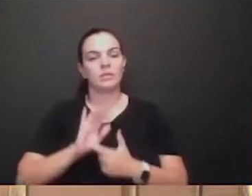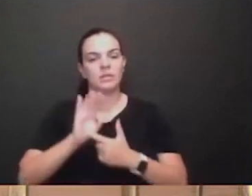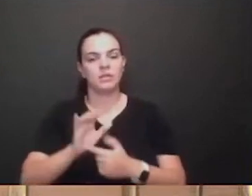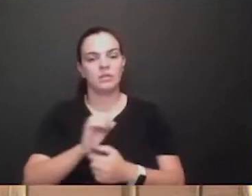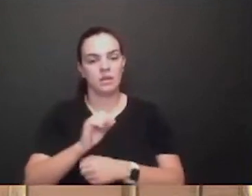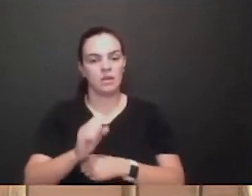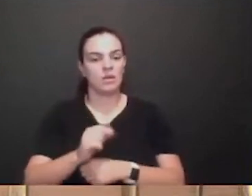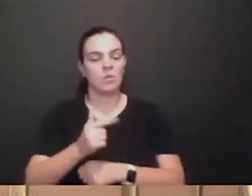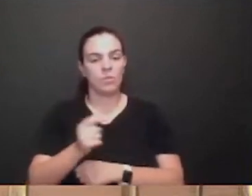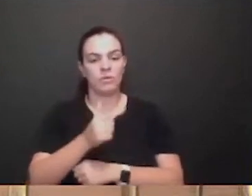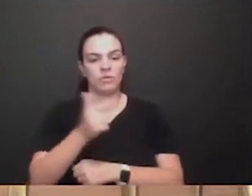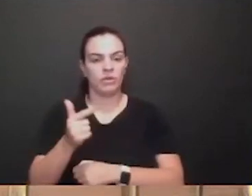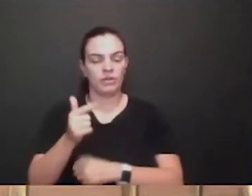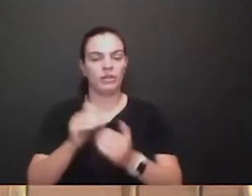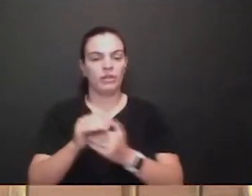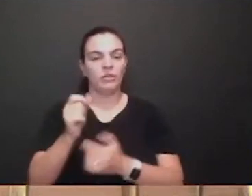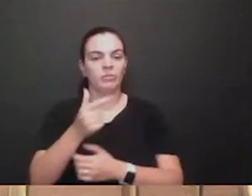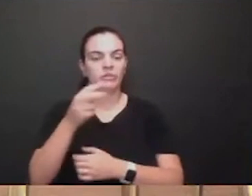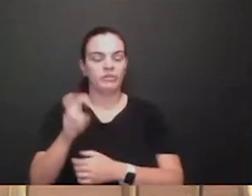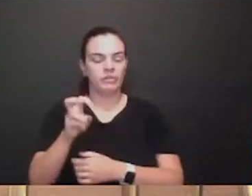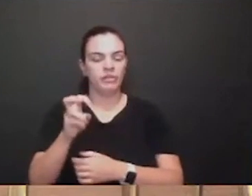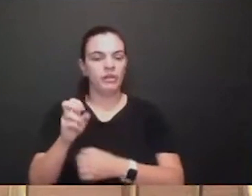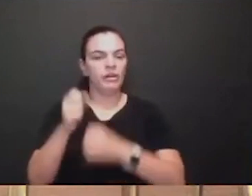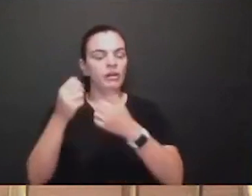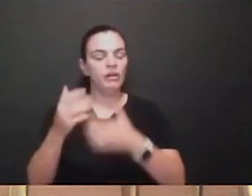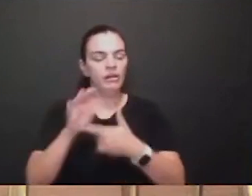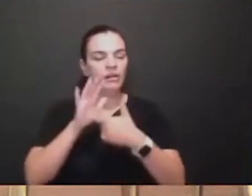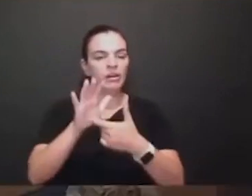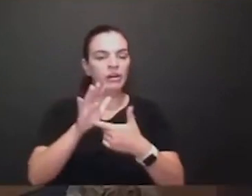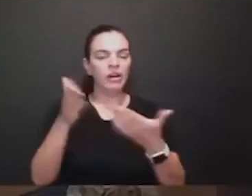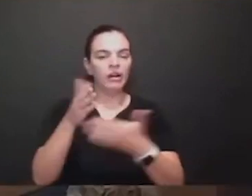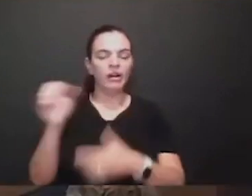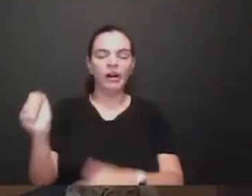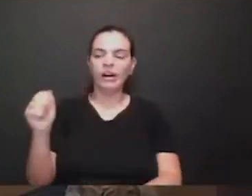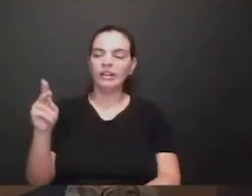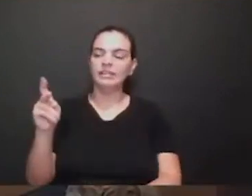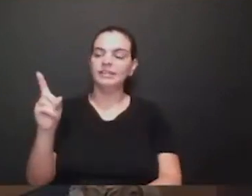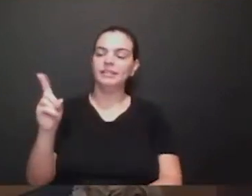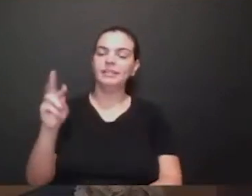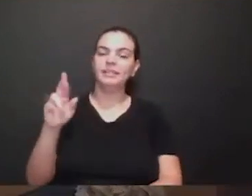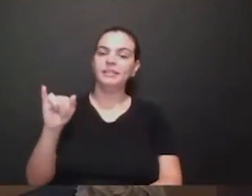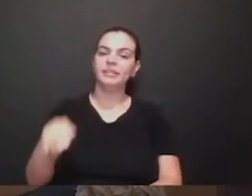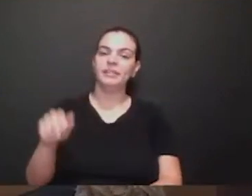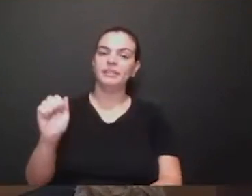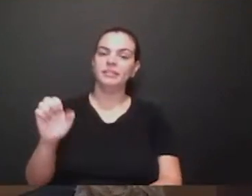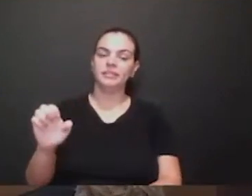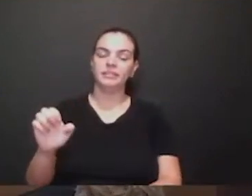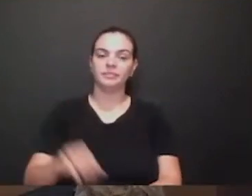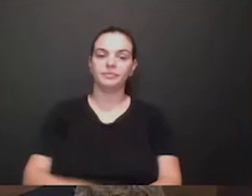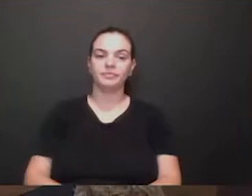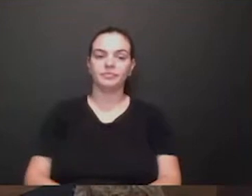2022-2025, passamos a palavra à senhora Adriana e Cristina. Então, bom dia, vereadoras e